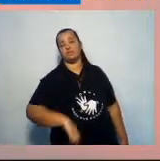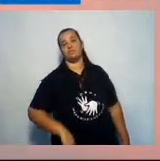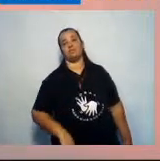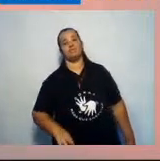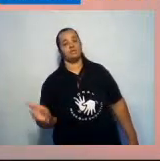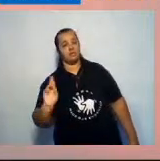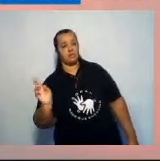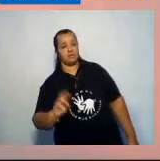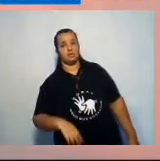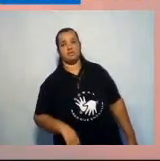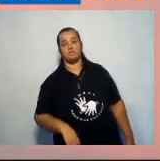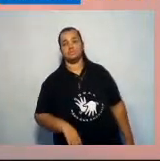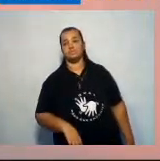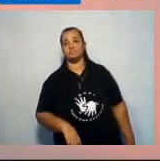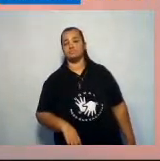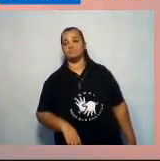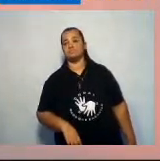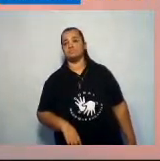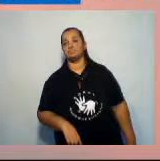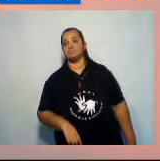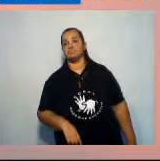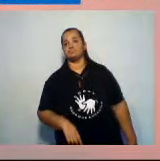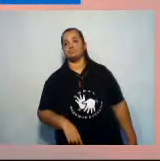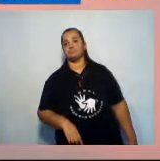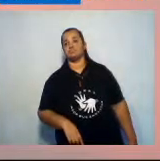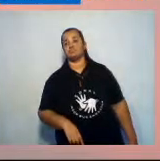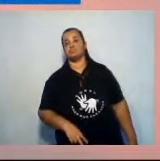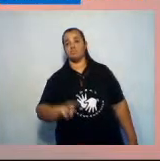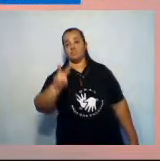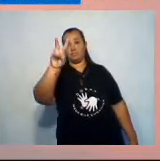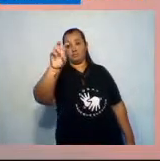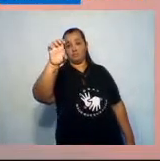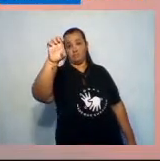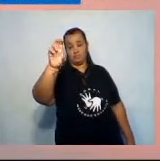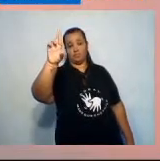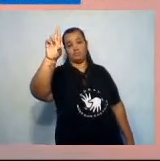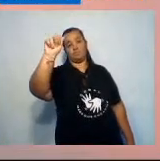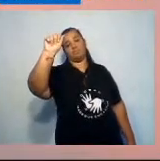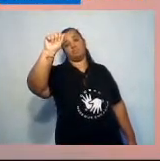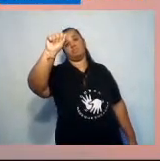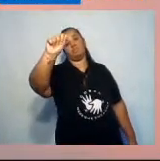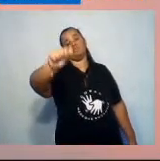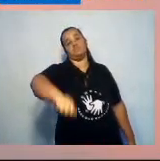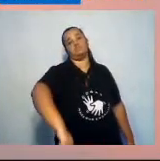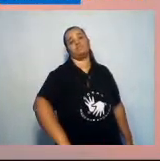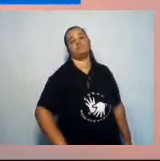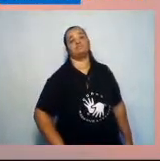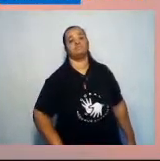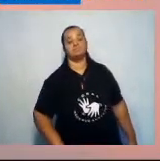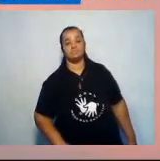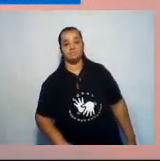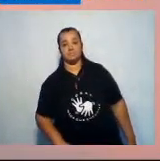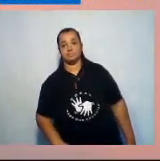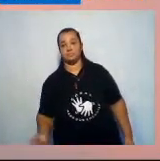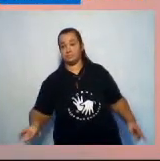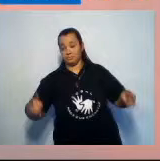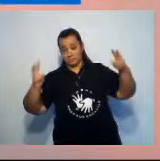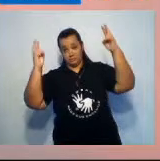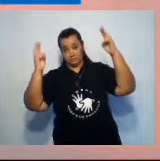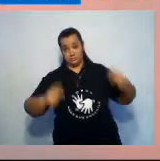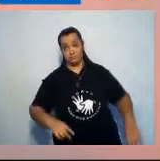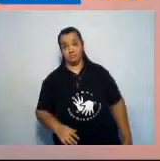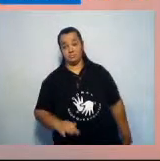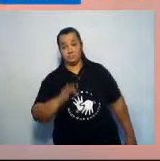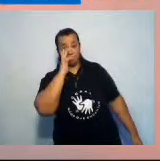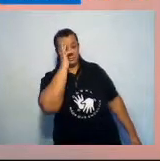Pioneiro. Quem foi? R$30 do Varejão Pioneiro, isso? Vera Ramos. Parabéns, Vera Ramos. E ainda está rolando para você um arranjo de